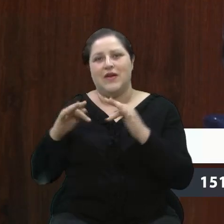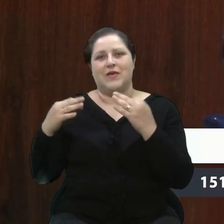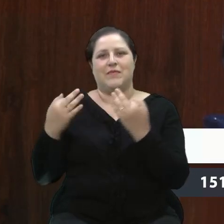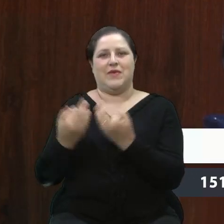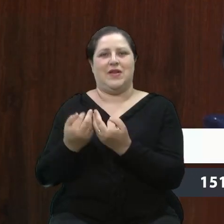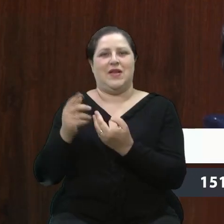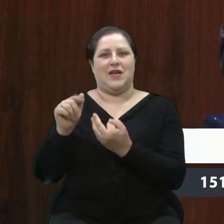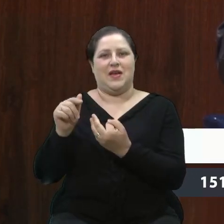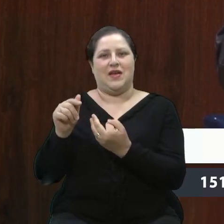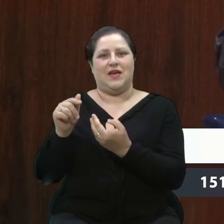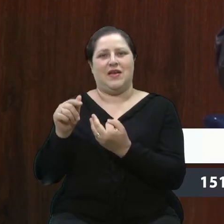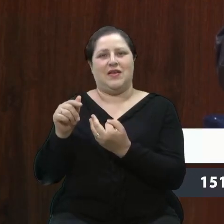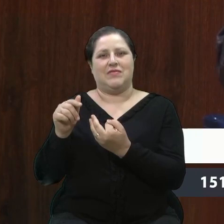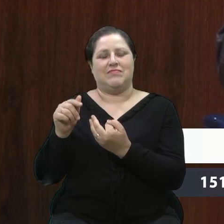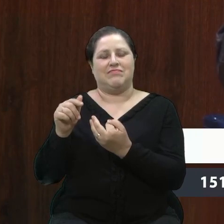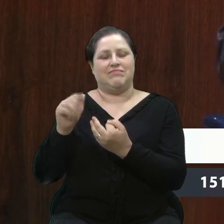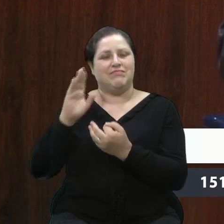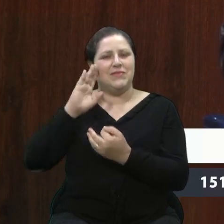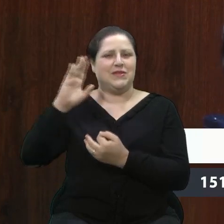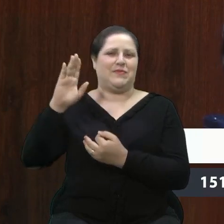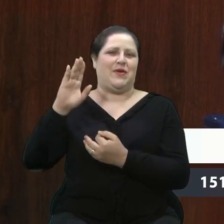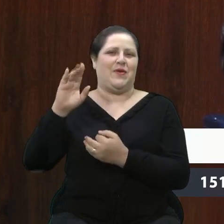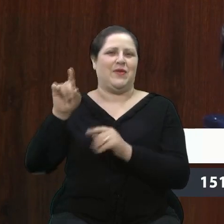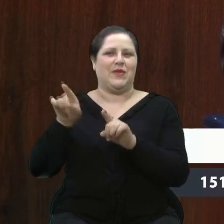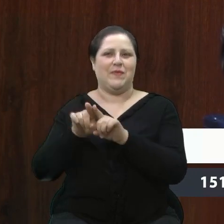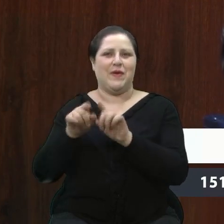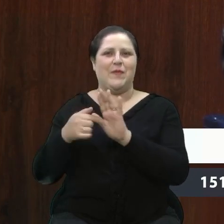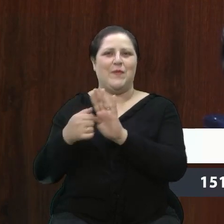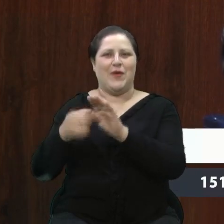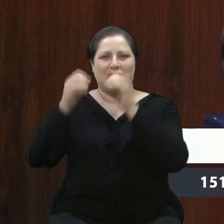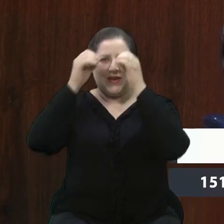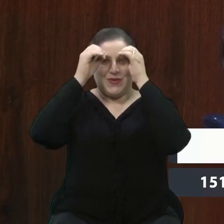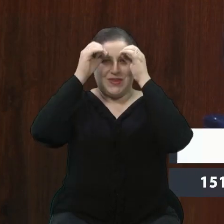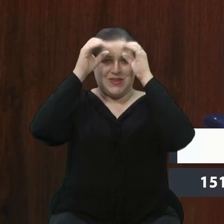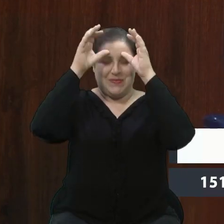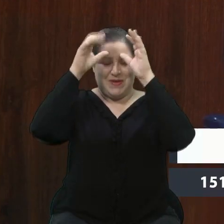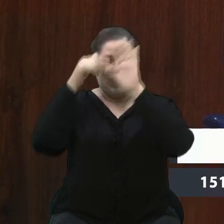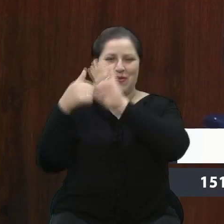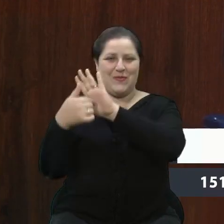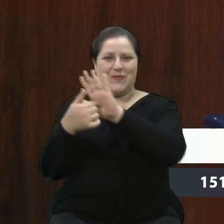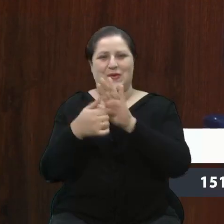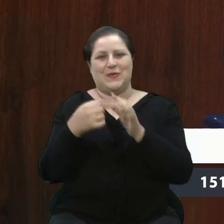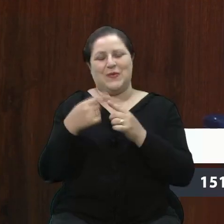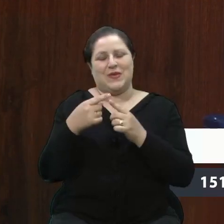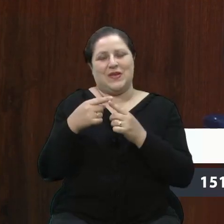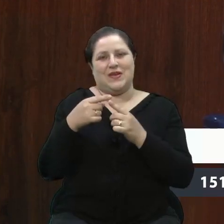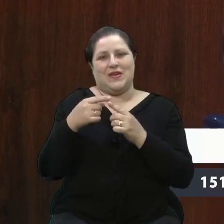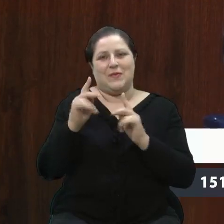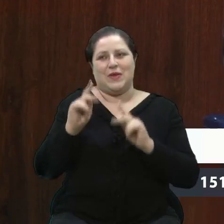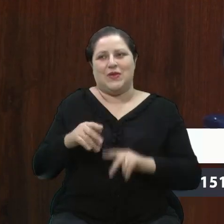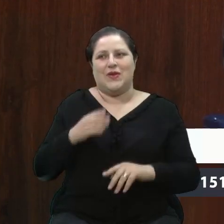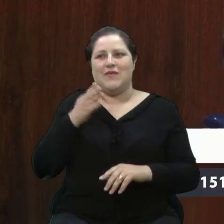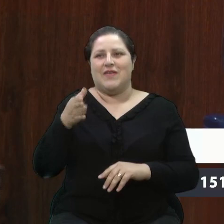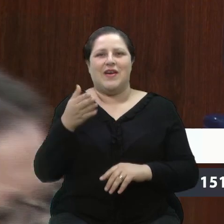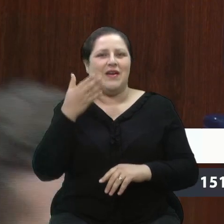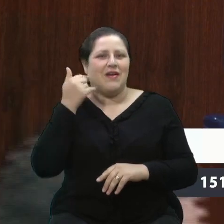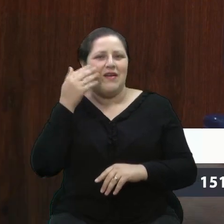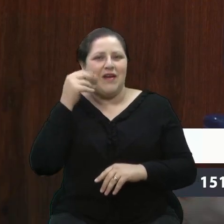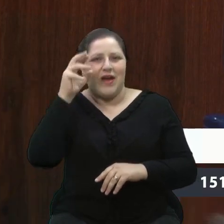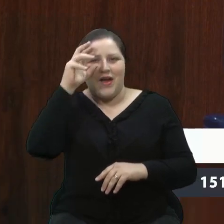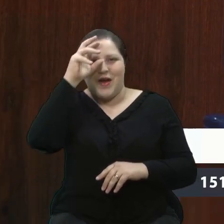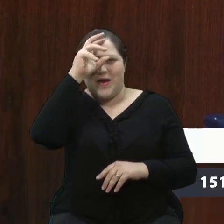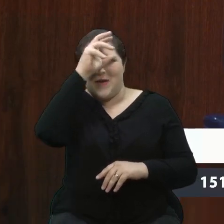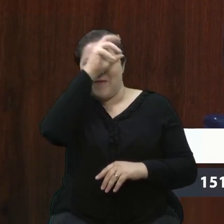de tudo, e depois mostrando o conhecimento. Porque quando esse aprendizado fica, e esse amor